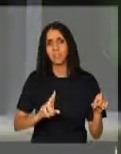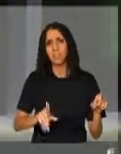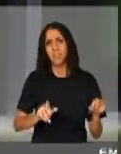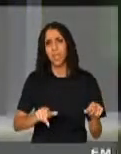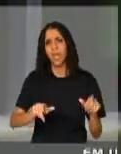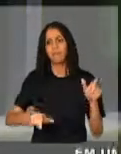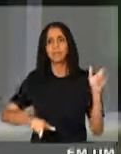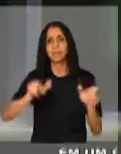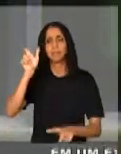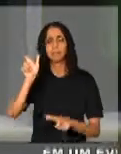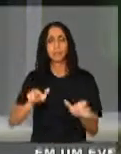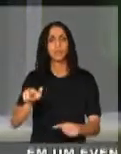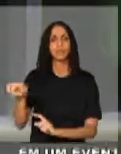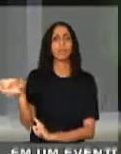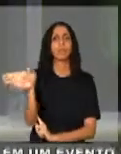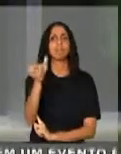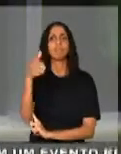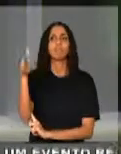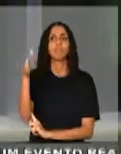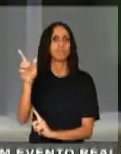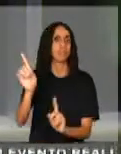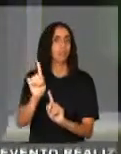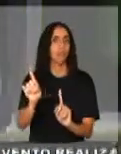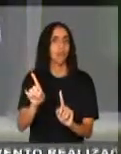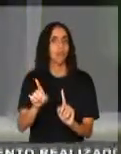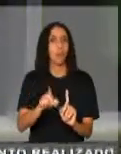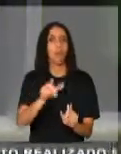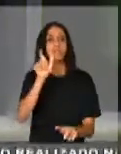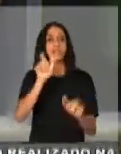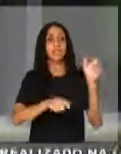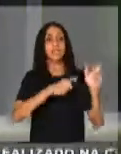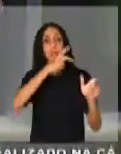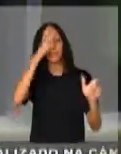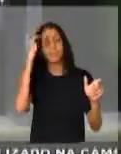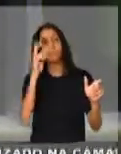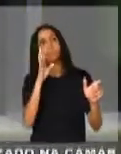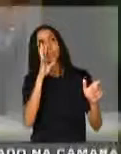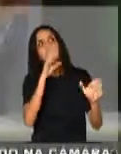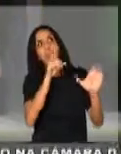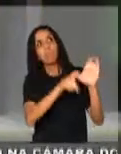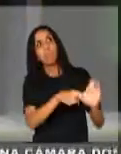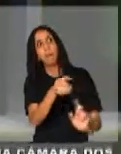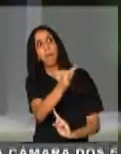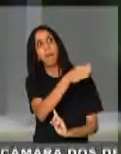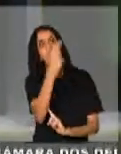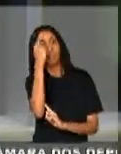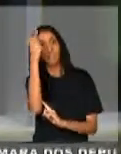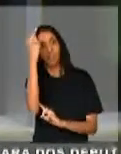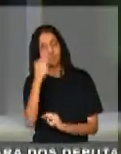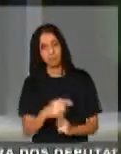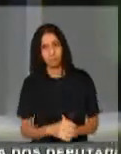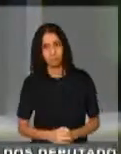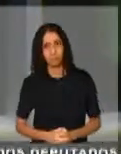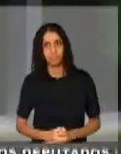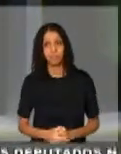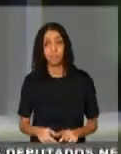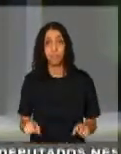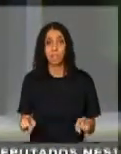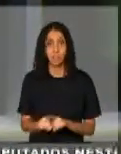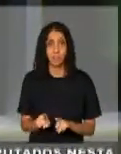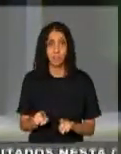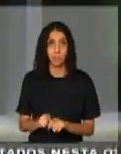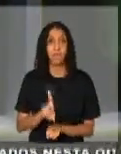as bandeiras, mas são as bandeiras que arrastam os homens. E conclui a sua fala no dia da promulgação da Constituição